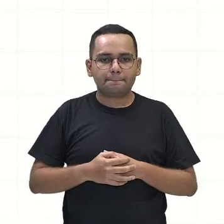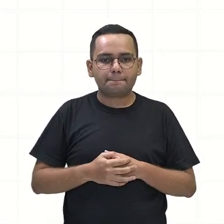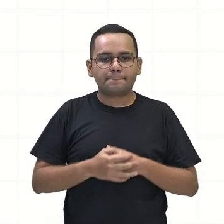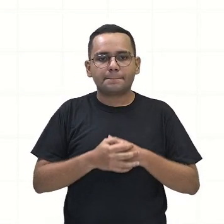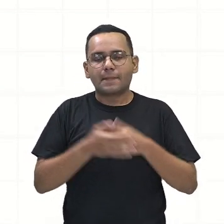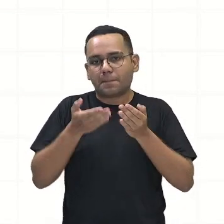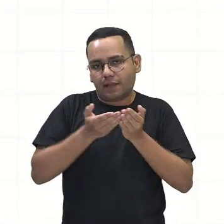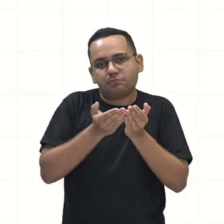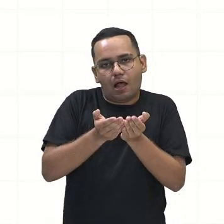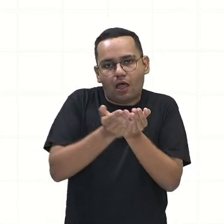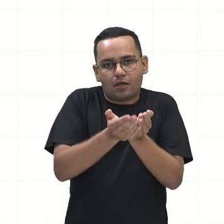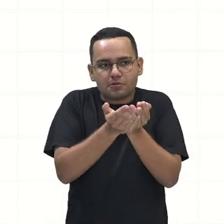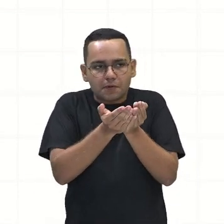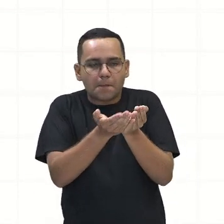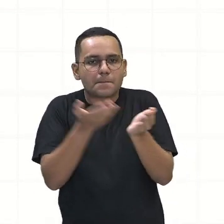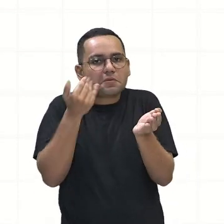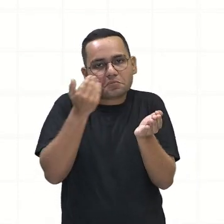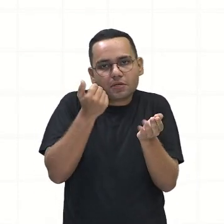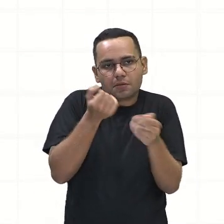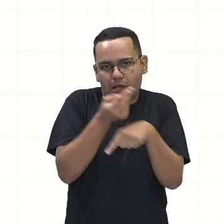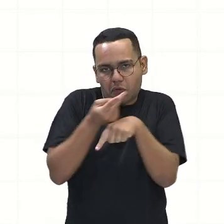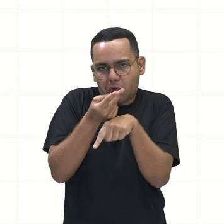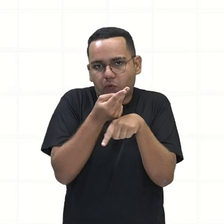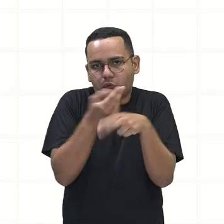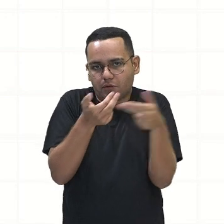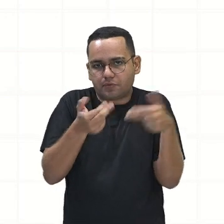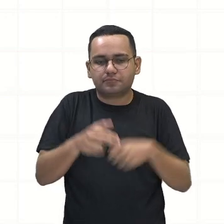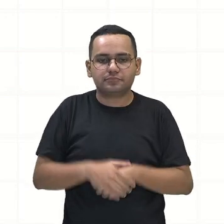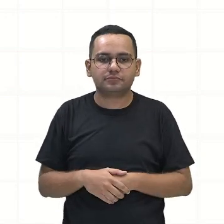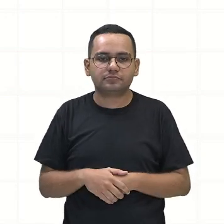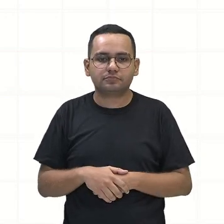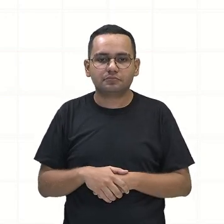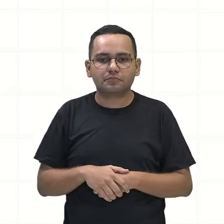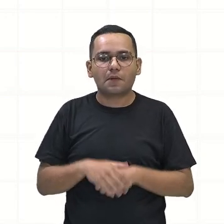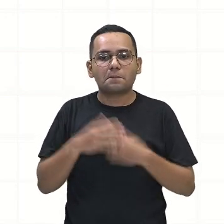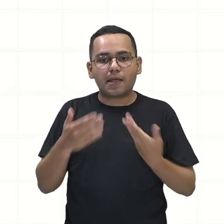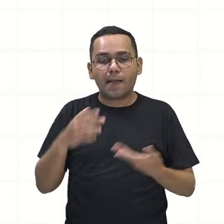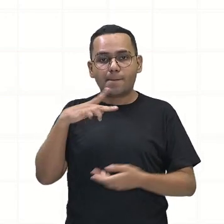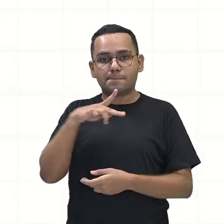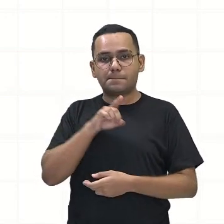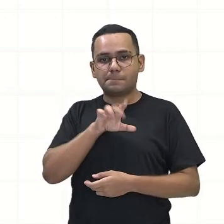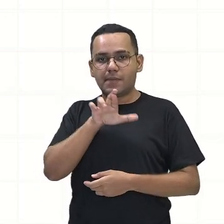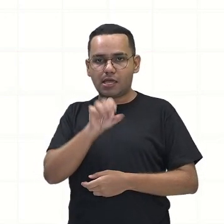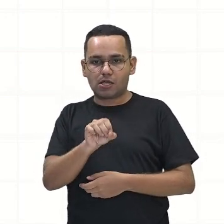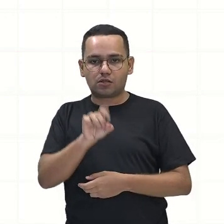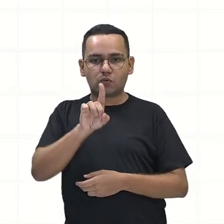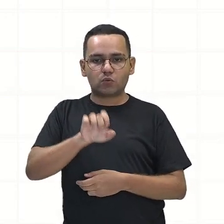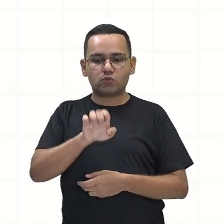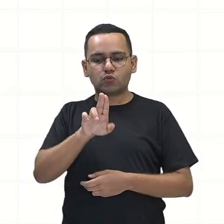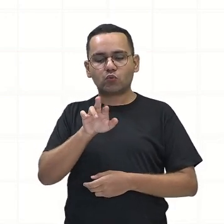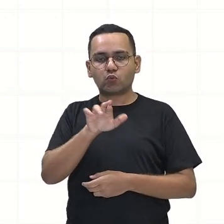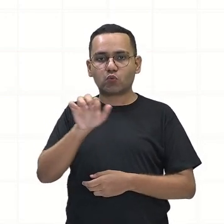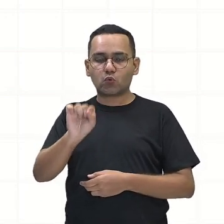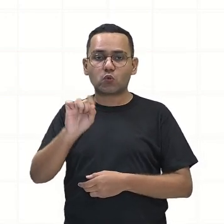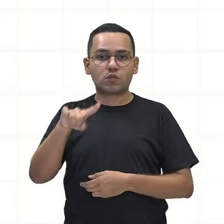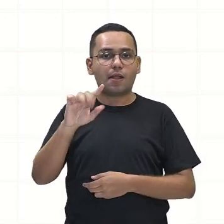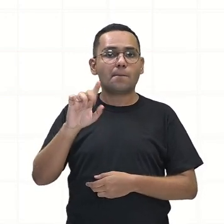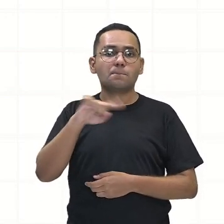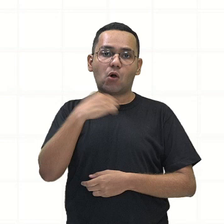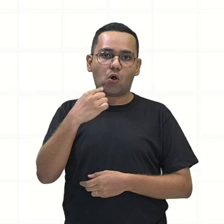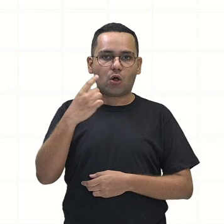expedição. Então, Pedro de Úrsula foi assassinado no decorrer da viagem. O que acontece nesse